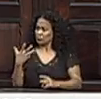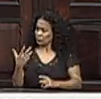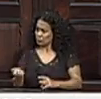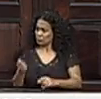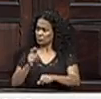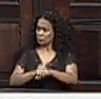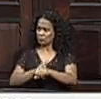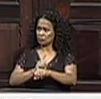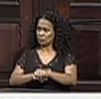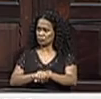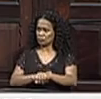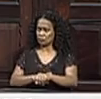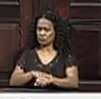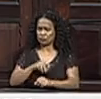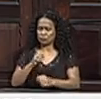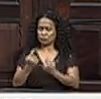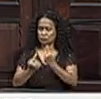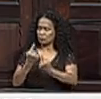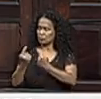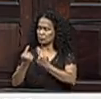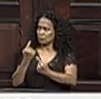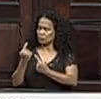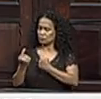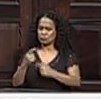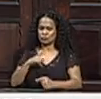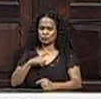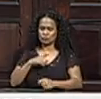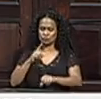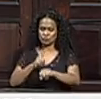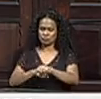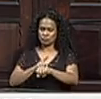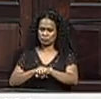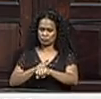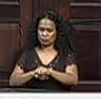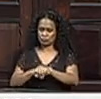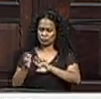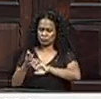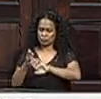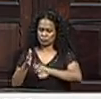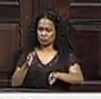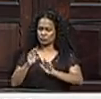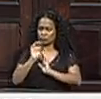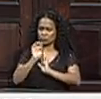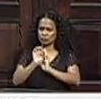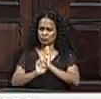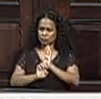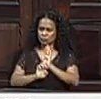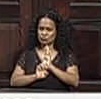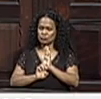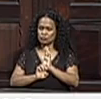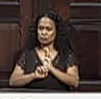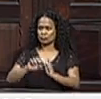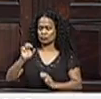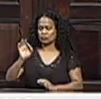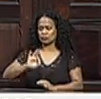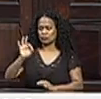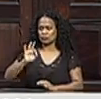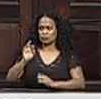um vir aqui pedir para excluir as suas emendas que tratam de percentuais